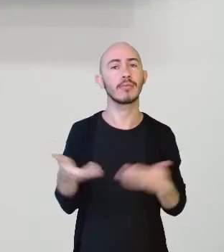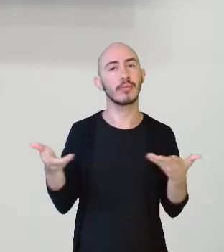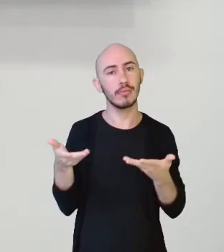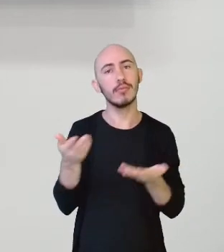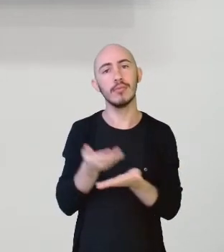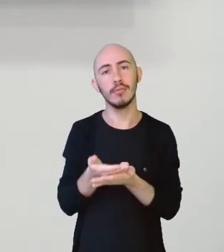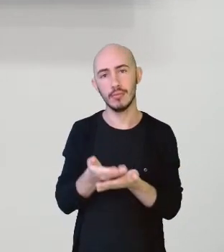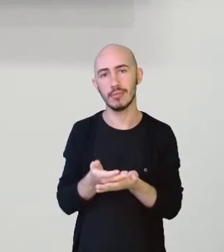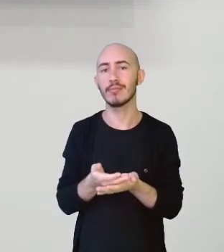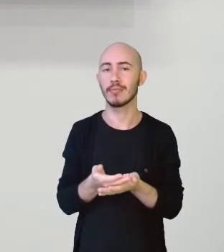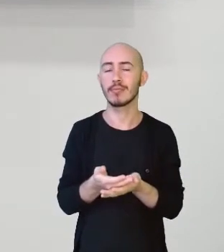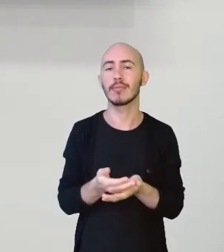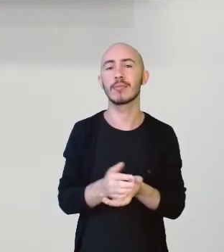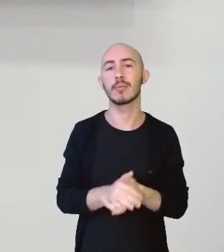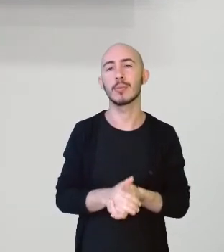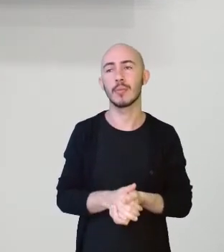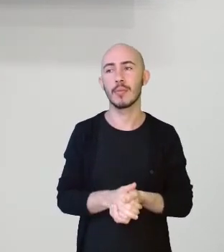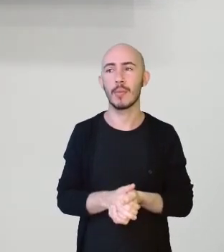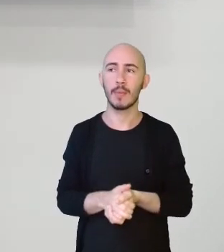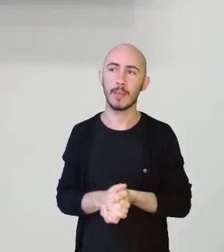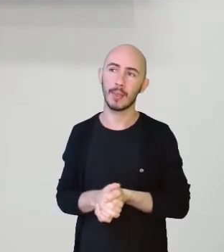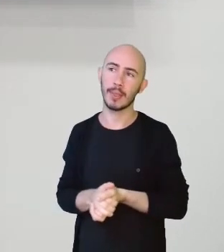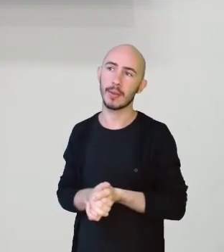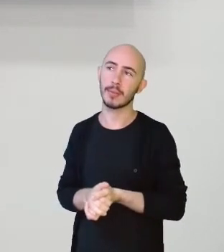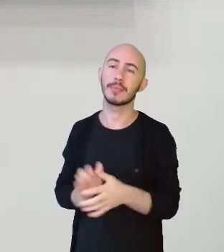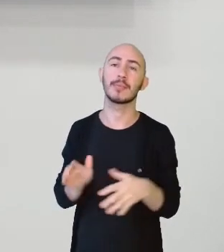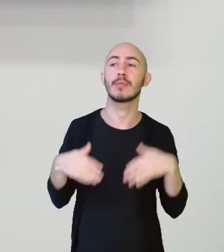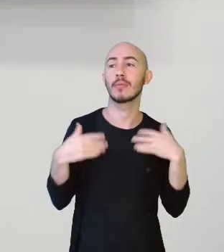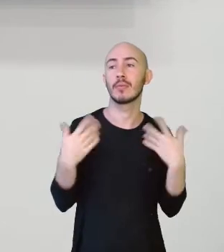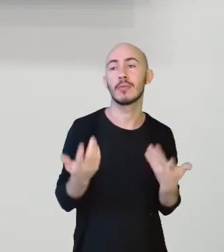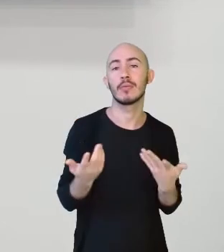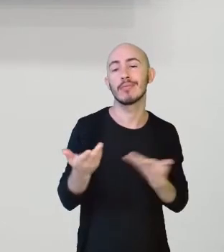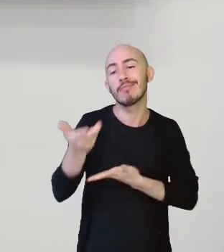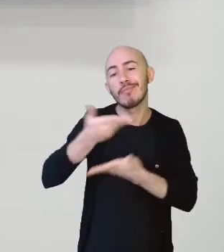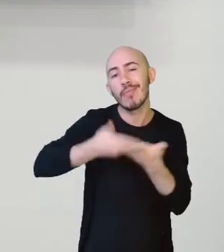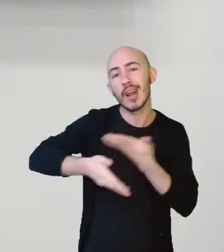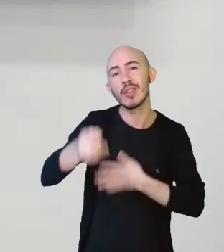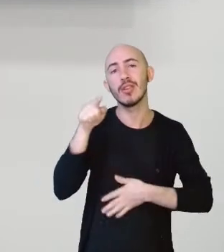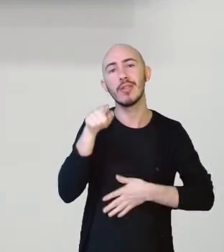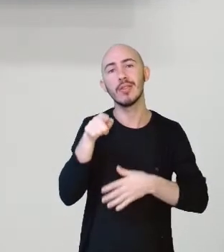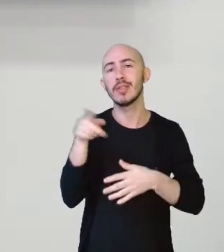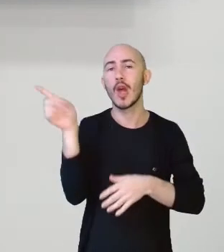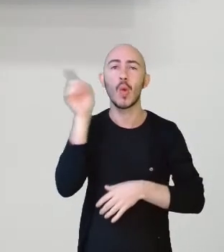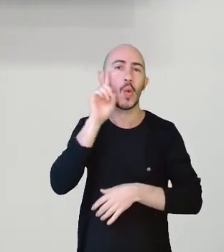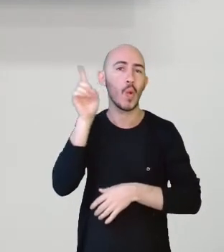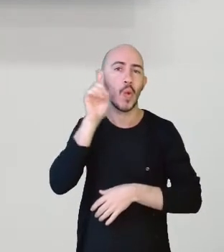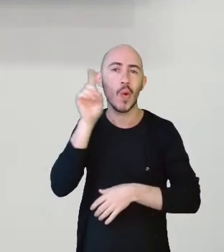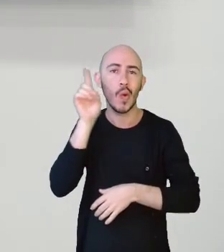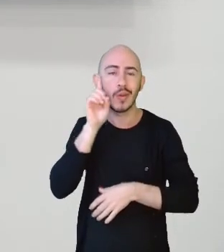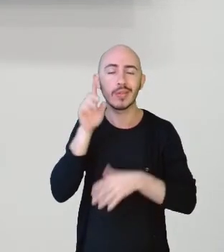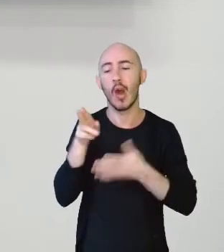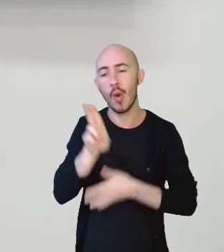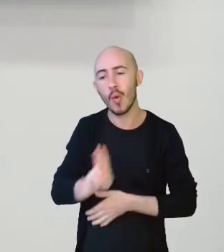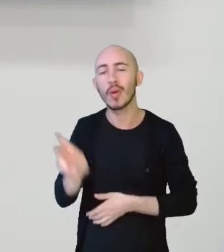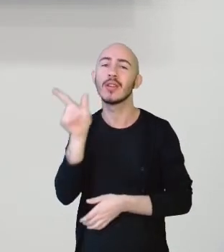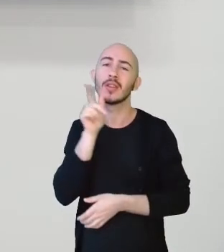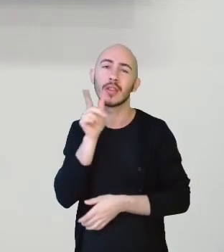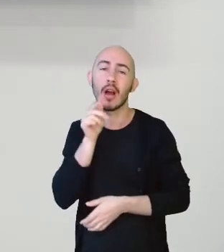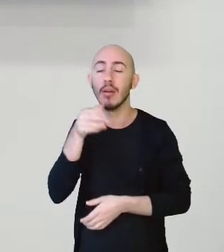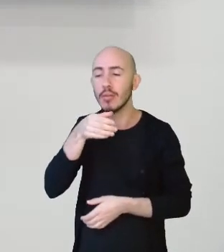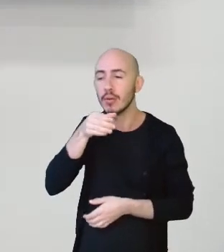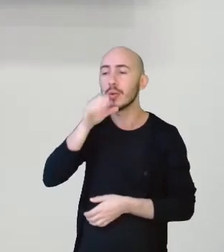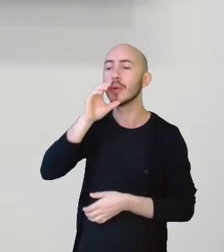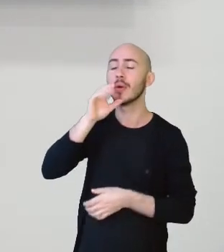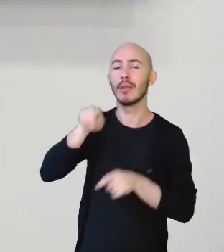de hoje. Aqui é como a água está falando com você, dizendo que ela faz para você todo dia. Você bebe água, você